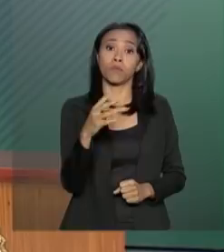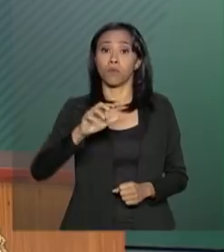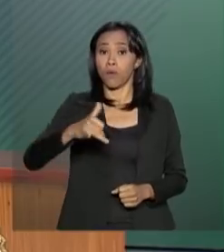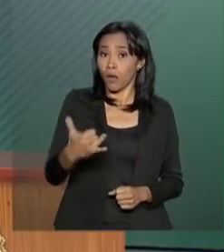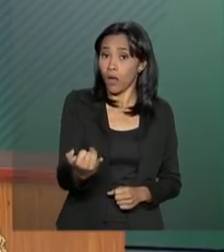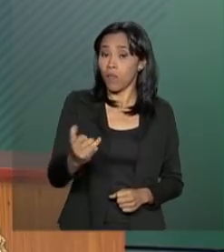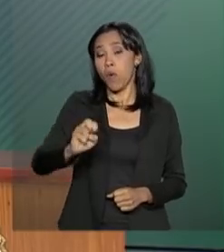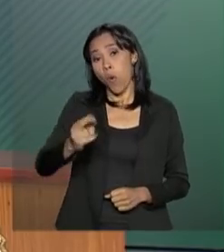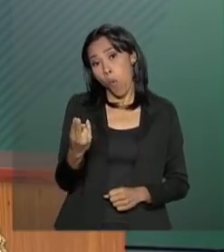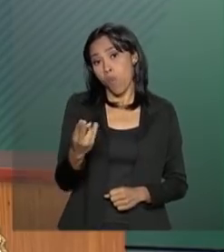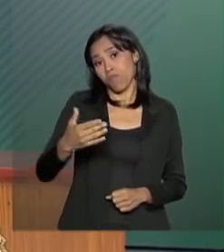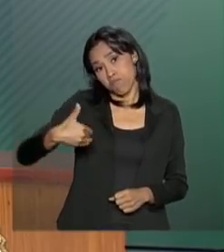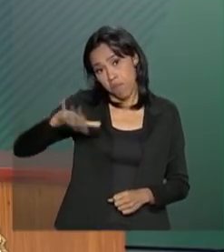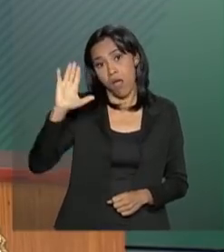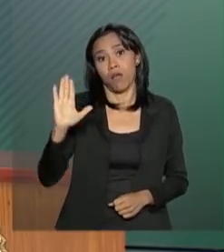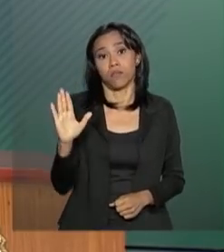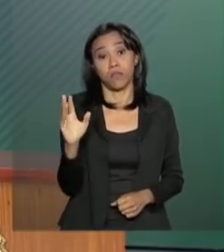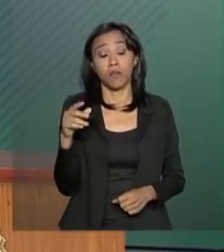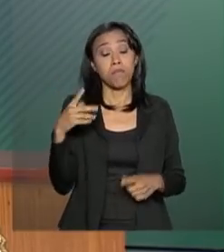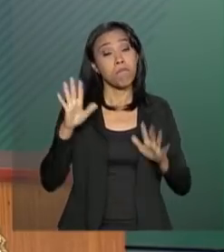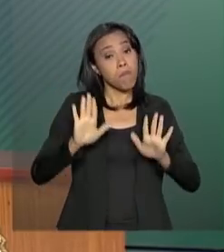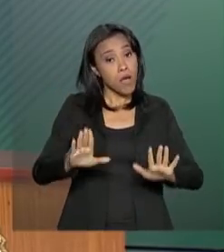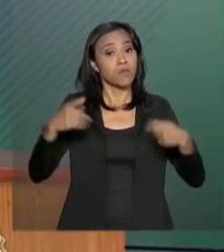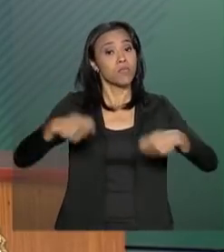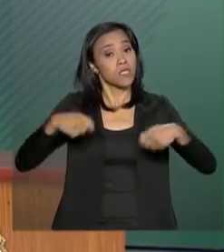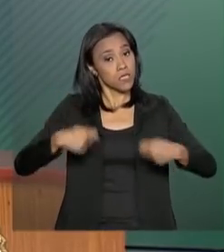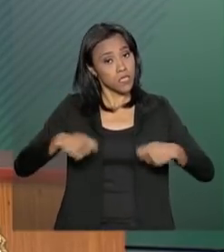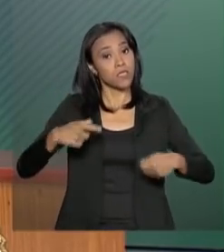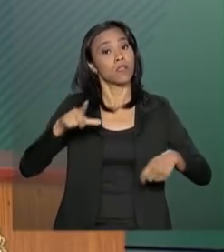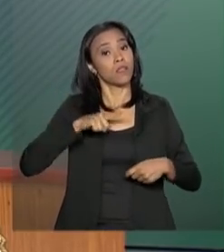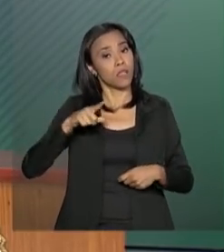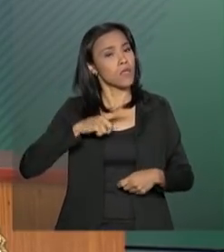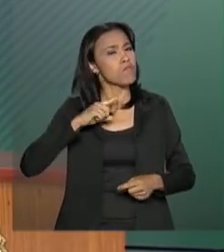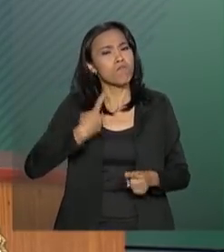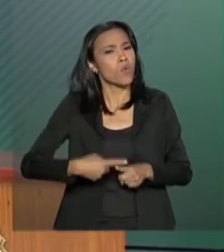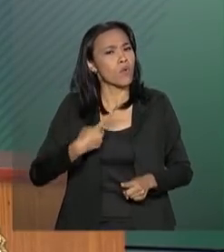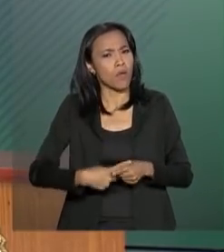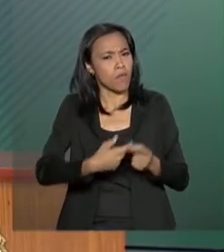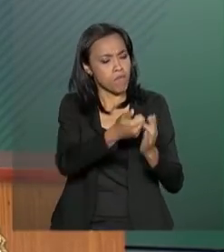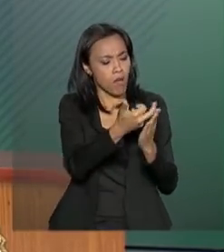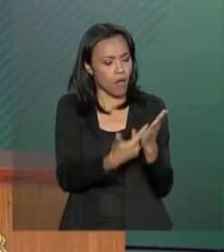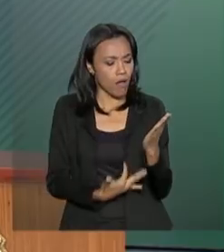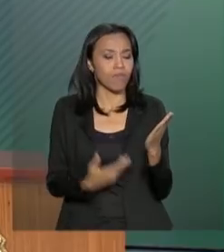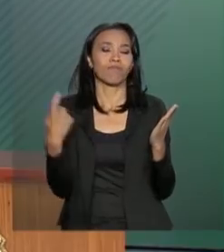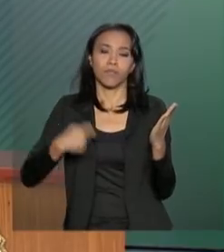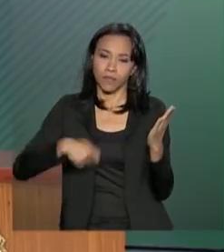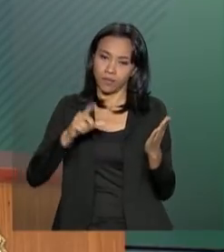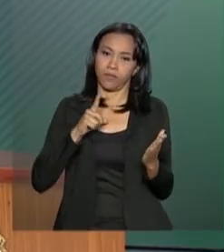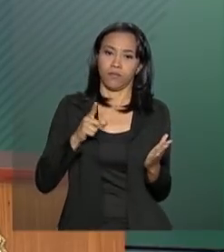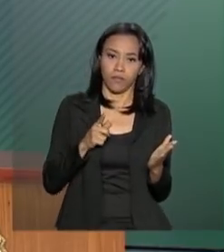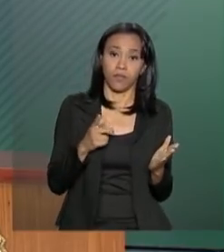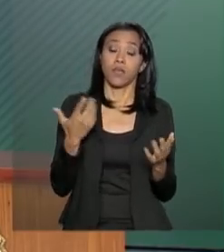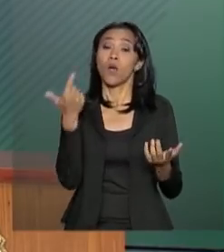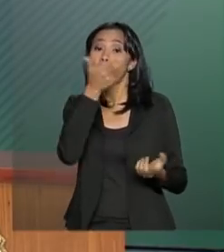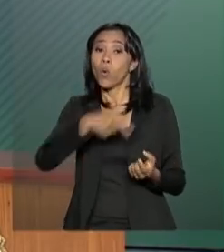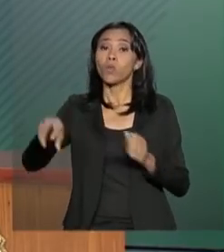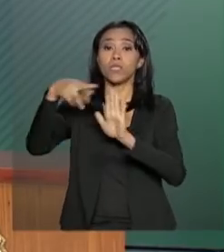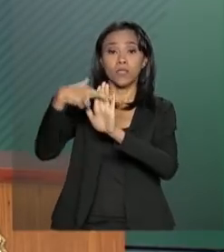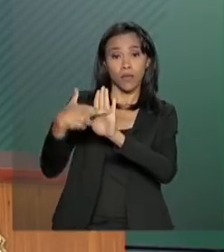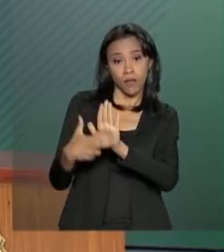desde que justifique desde que tenha uma justificativa para isso segundo o presidente outras regras sobre o assunto